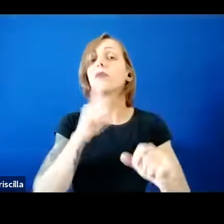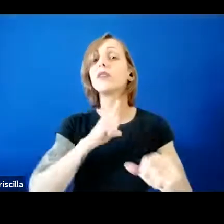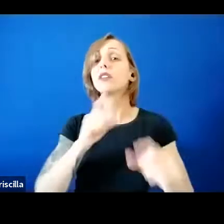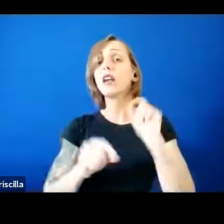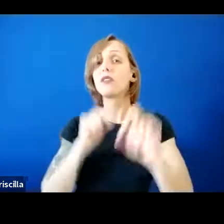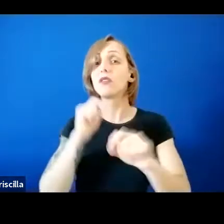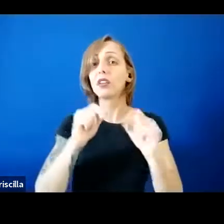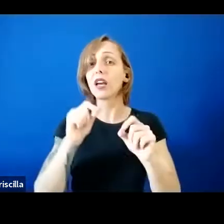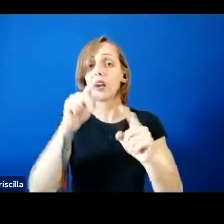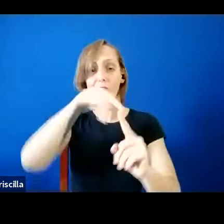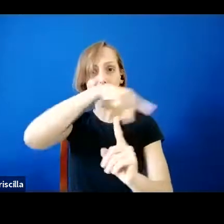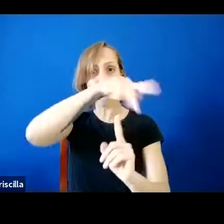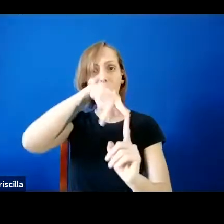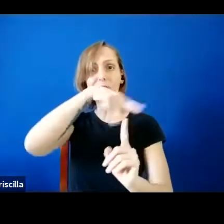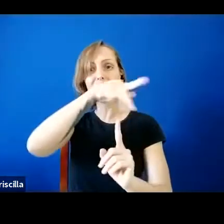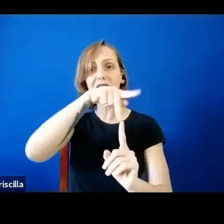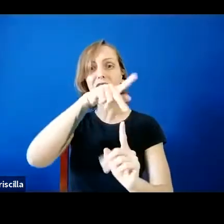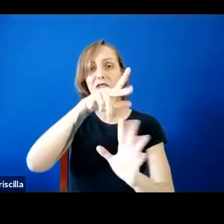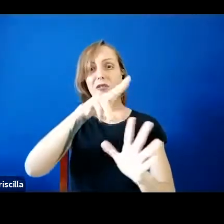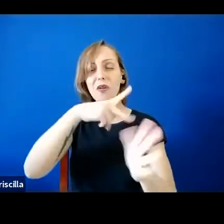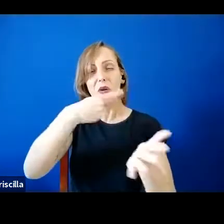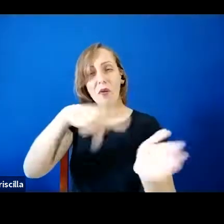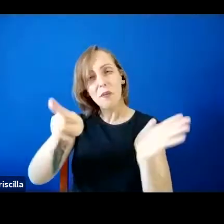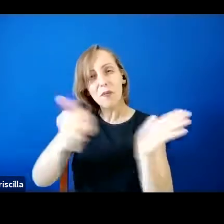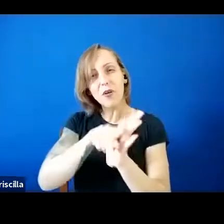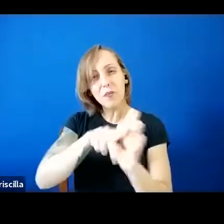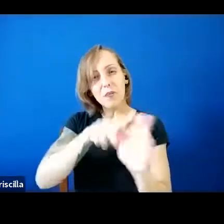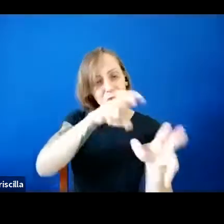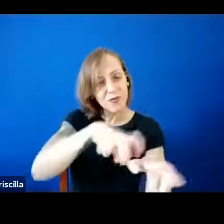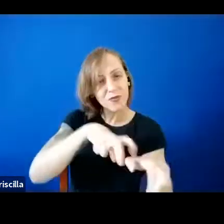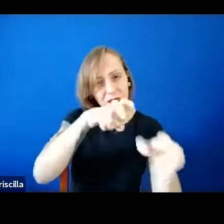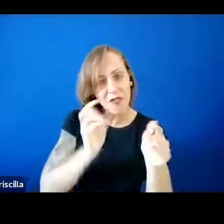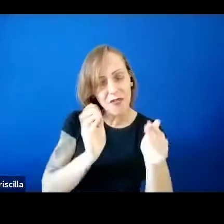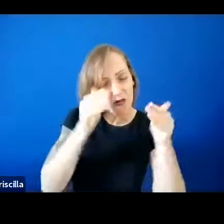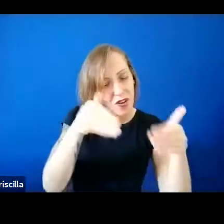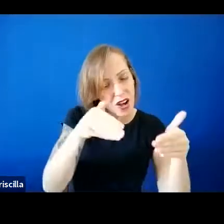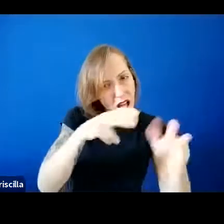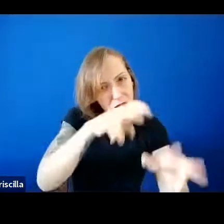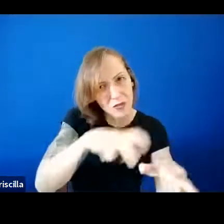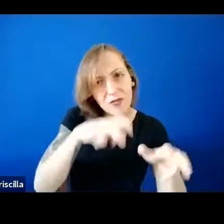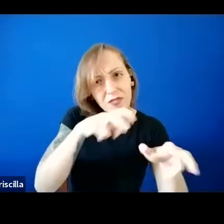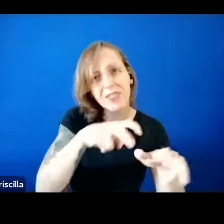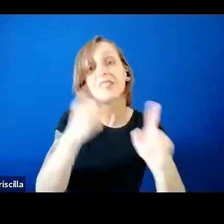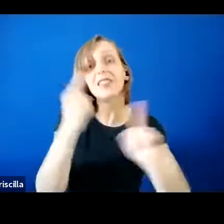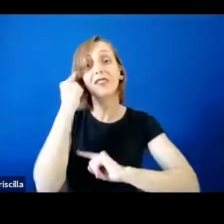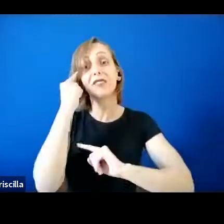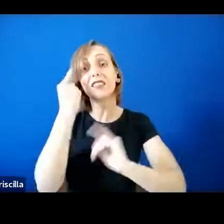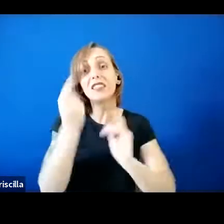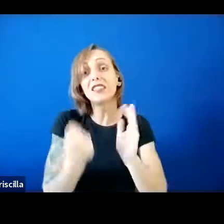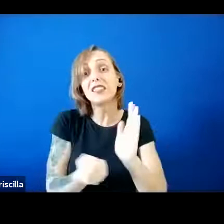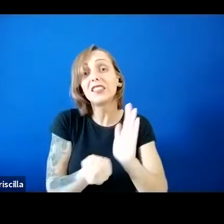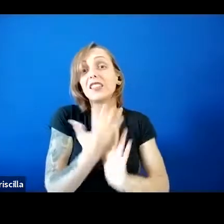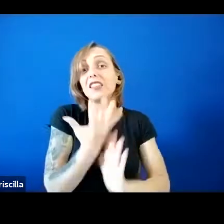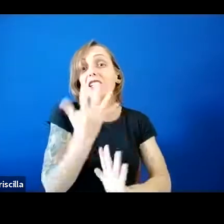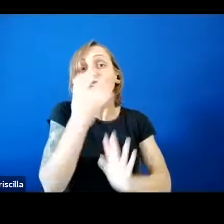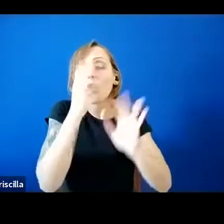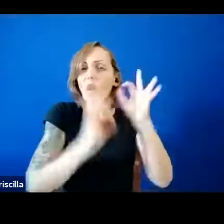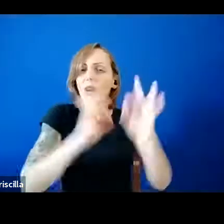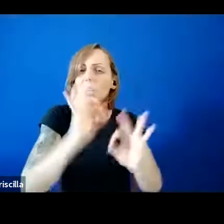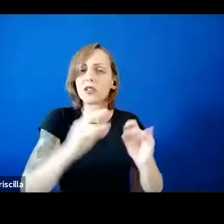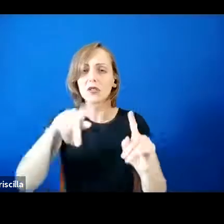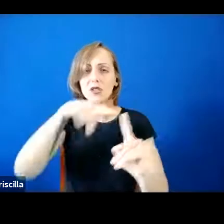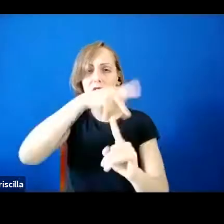nós, enquanto camponeses e camponesas? Então, a gente pensou um plano camponês. E dentro desse